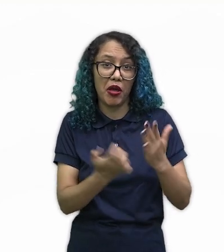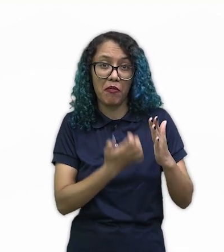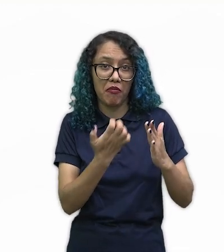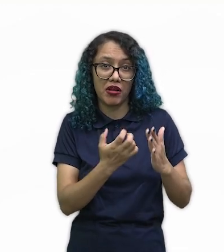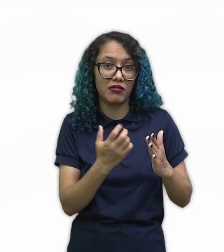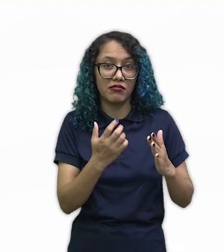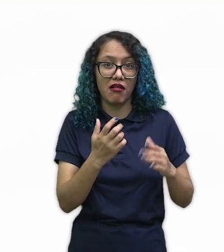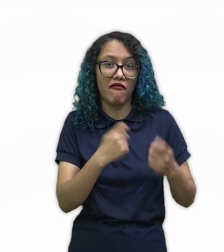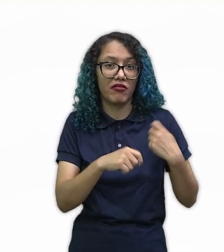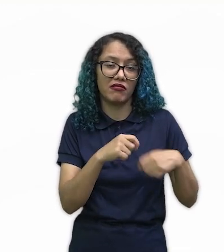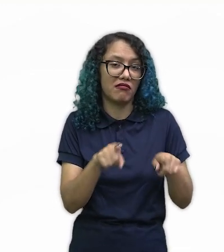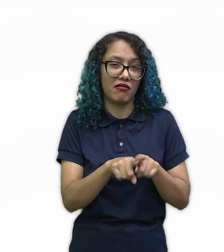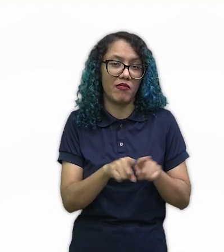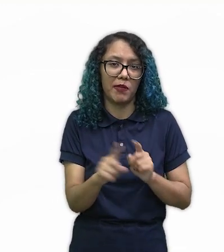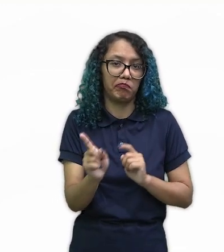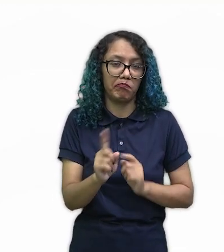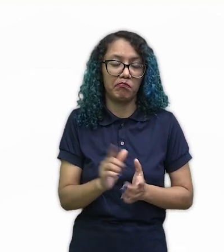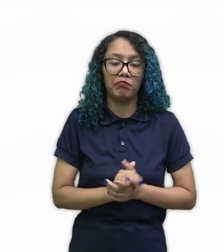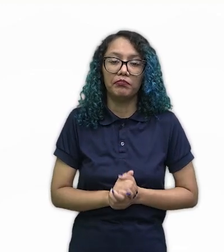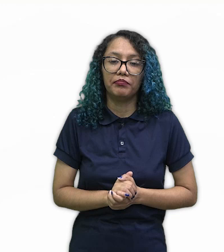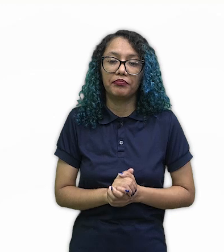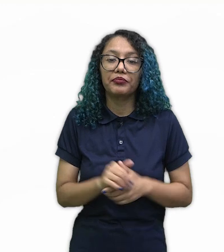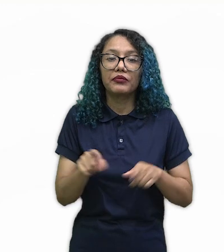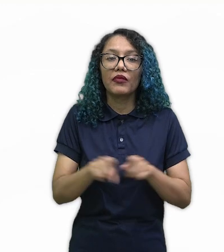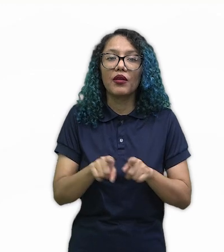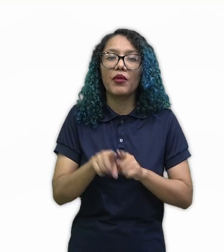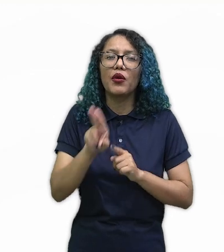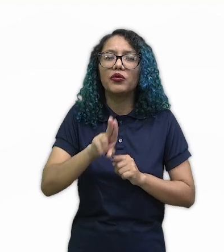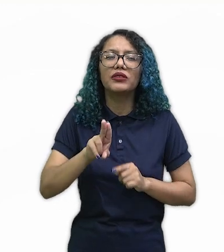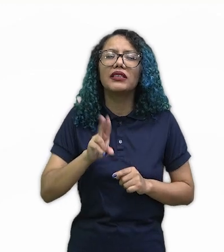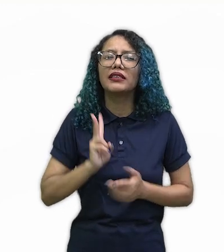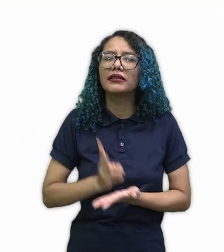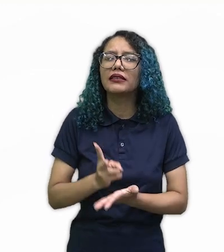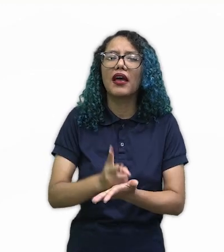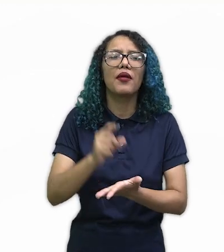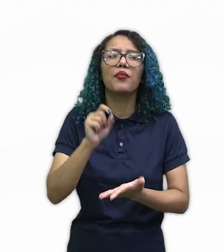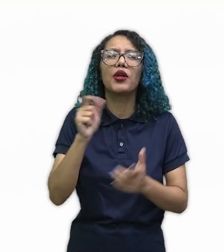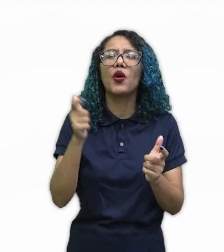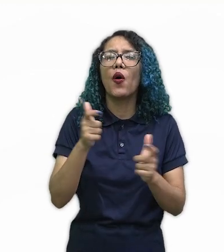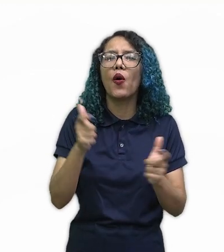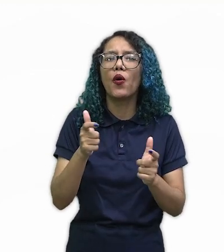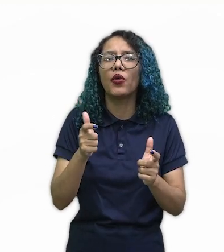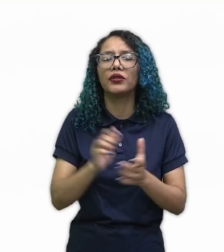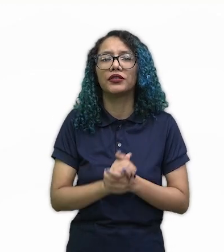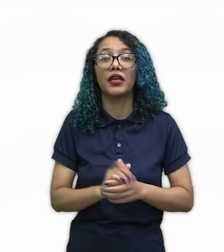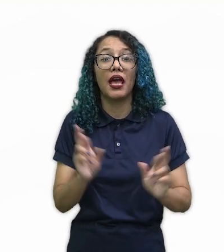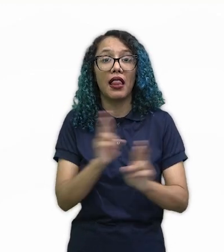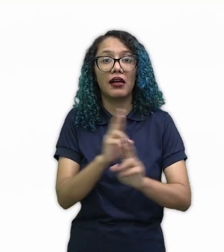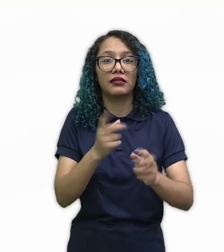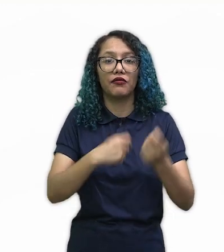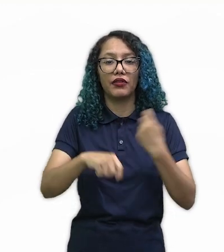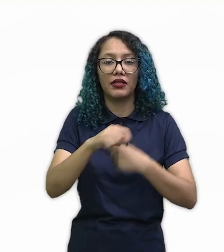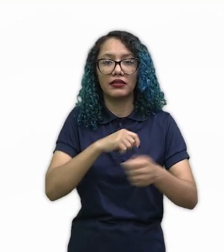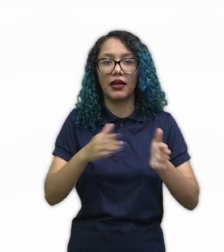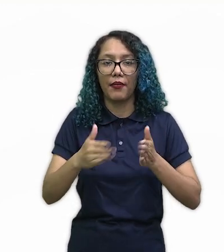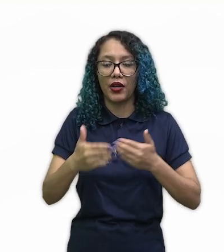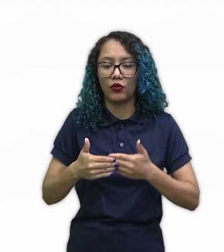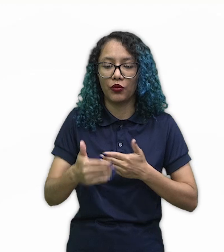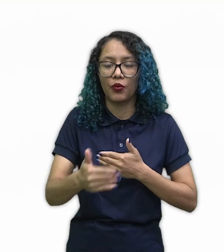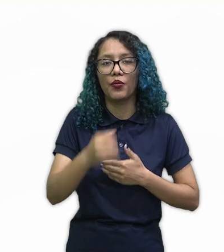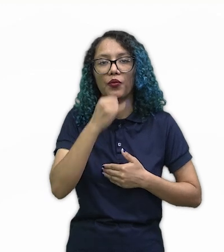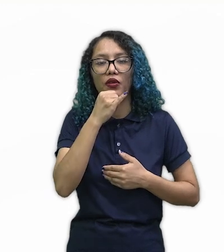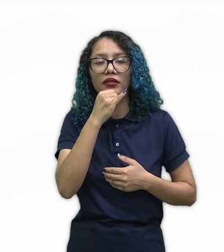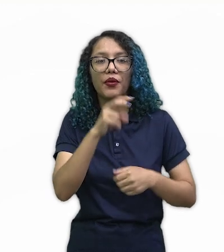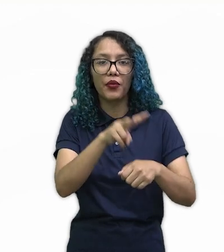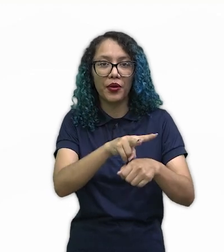financeira. E eles são mais comumente usados em operações financeiras de curto prazo. Aquele